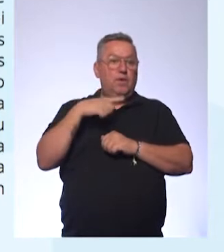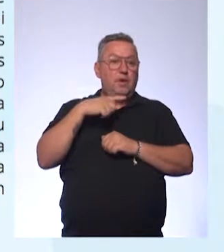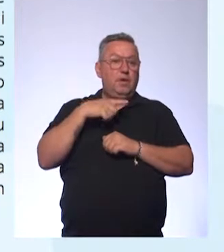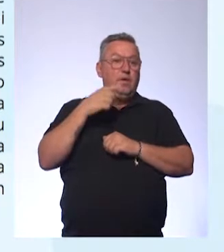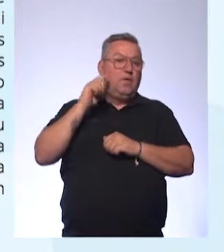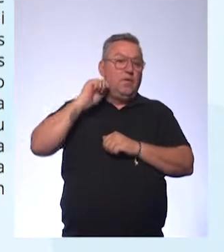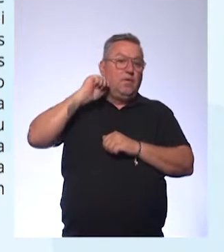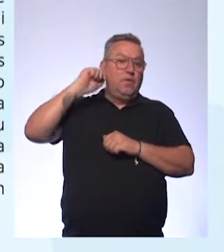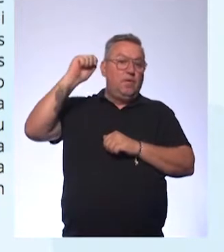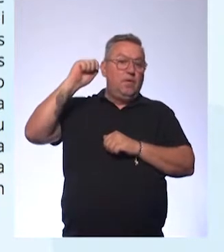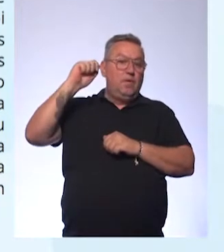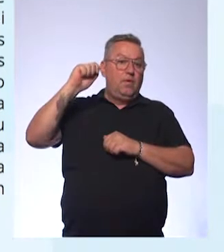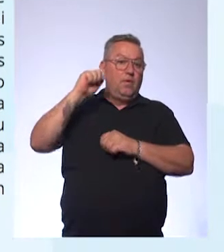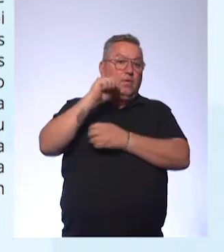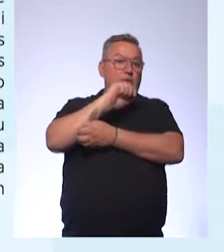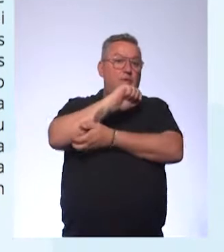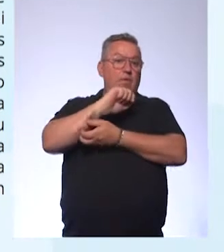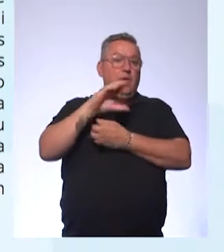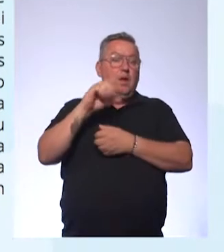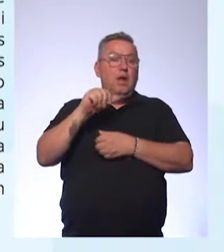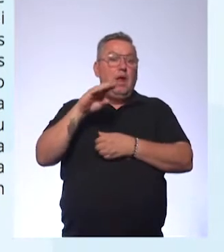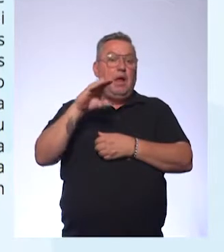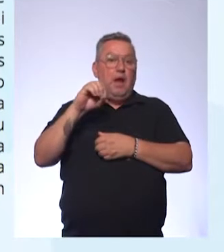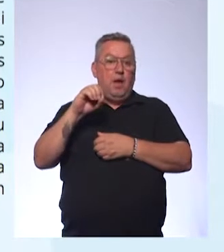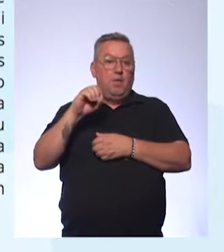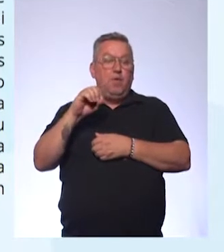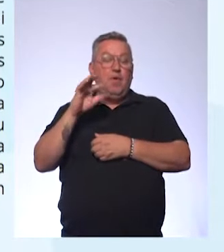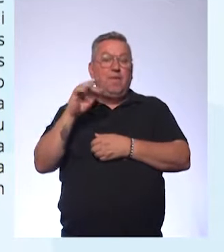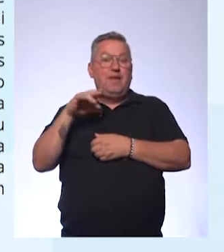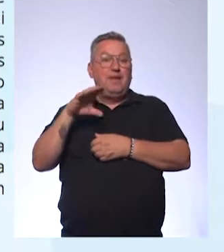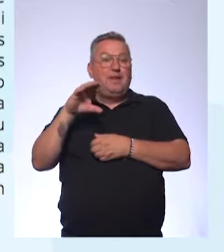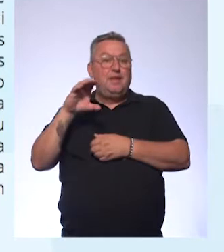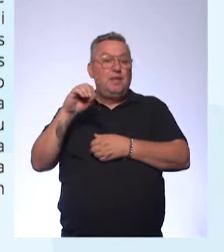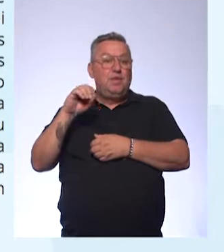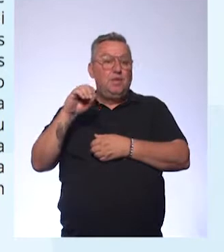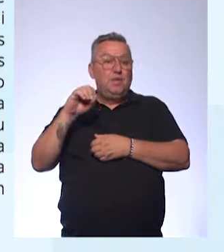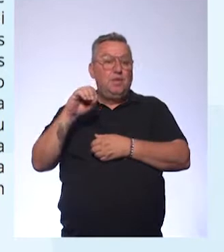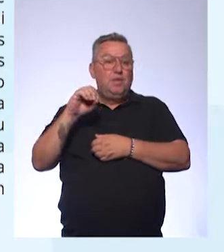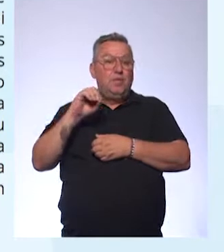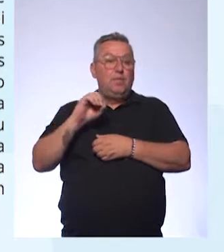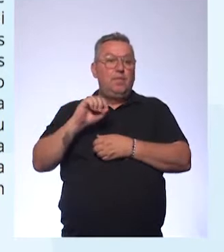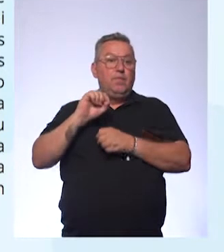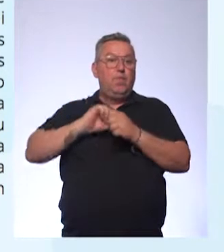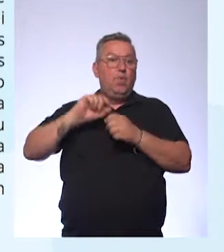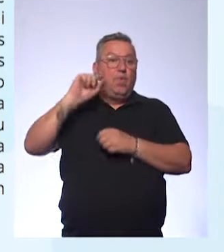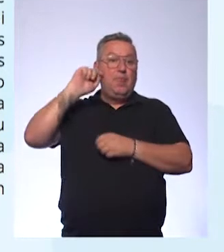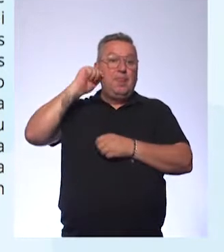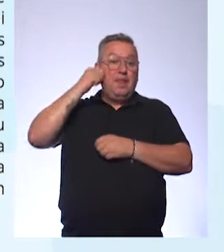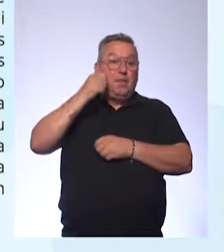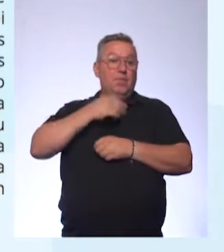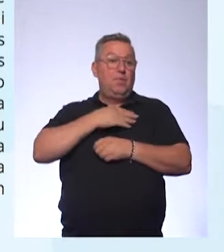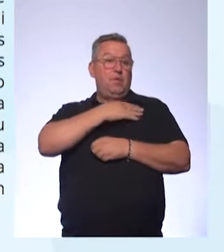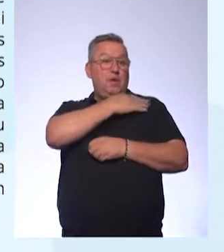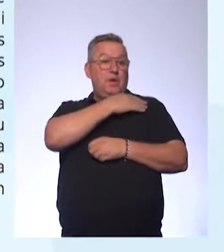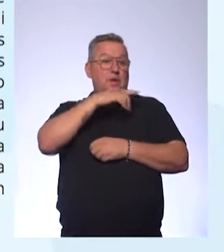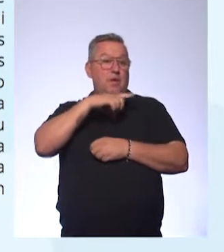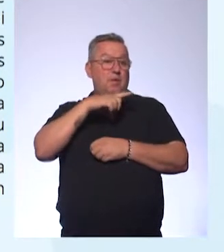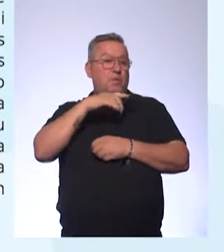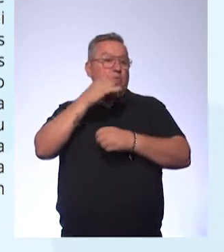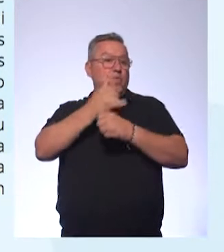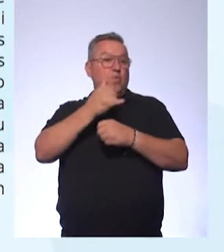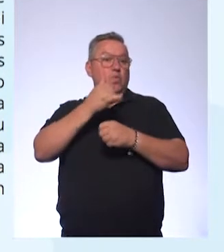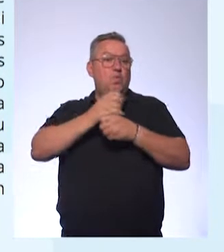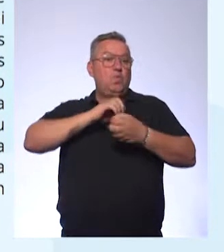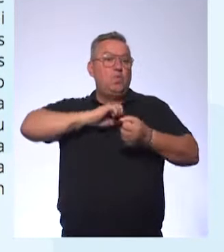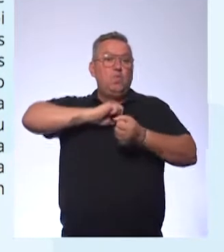o enforcamento do cabo Francisco José das Chagas, Chaguinhas, um negro militar que havia liderado